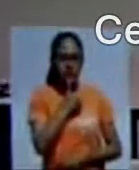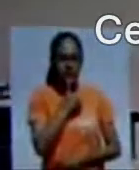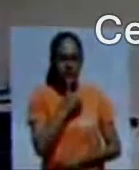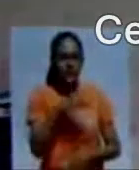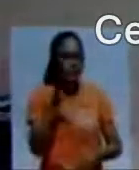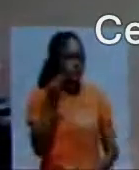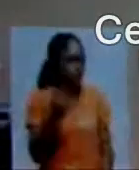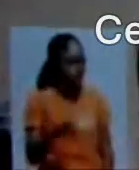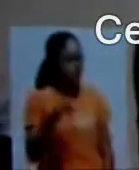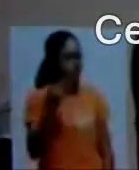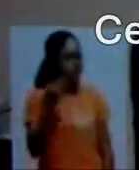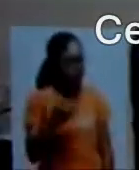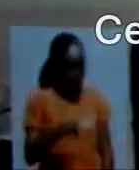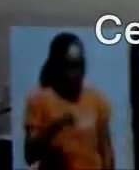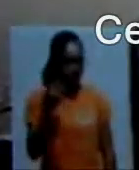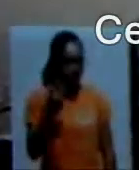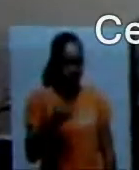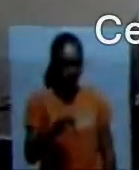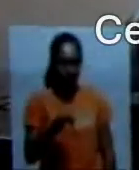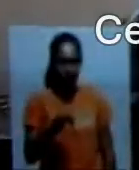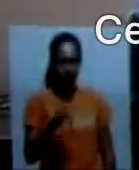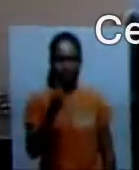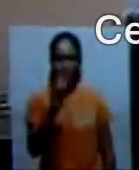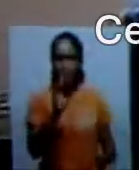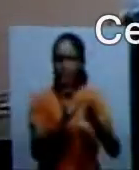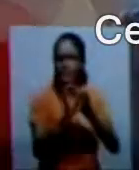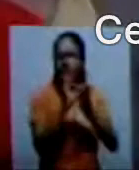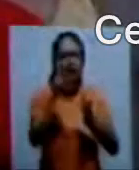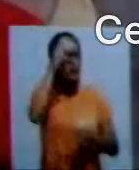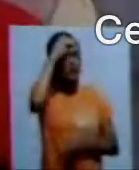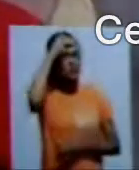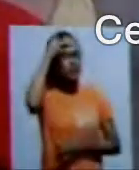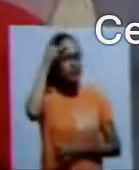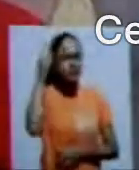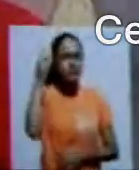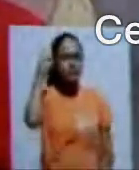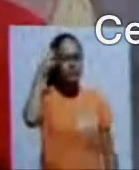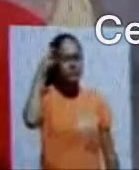A dor faz a gente ficar irracional. Quando vem a dor,